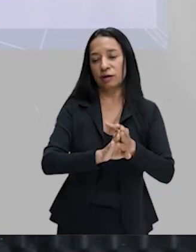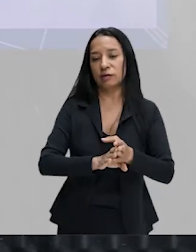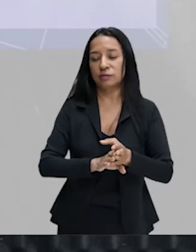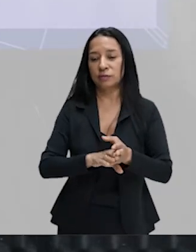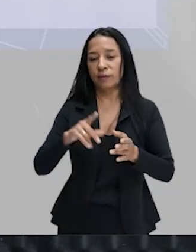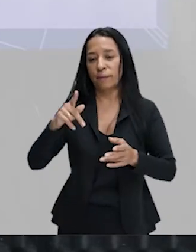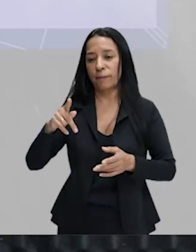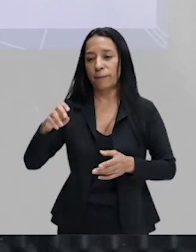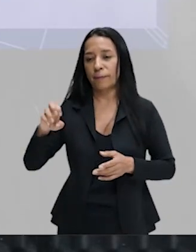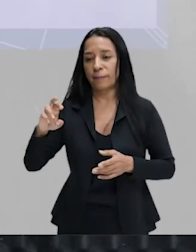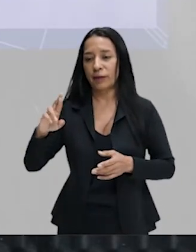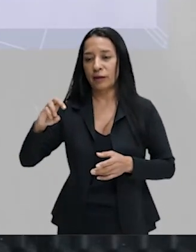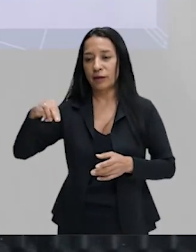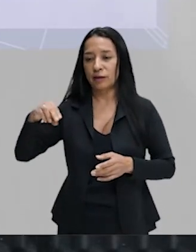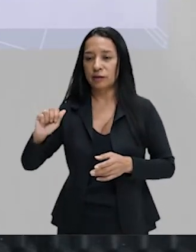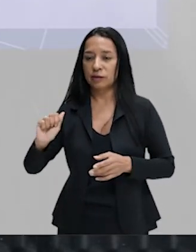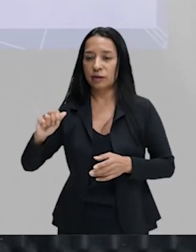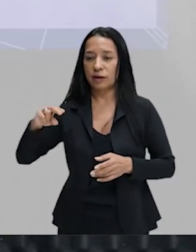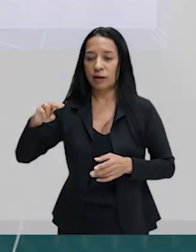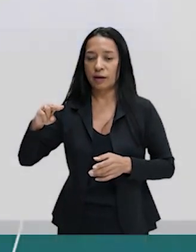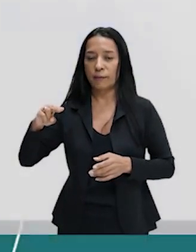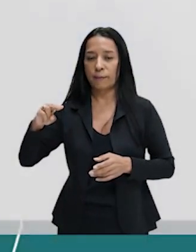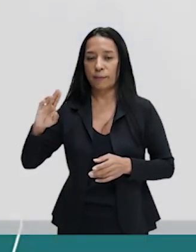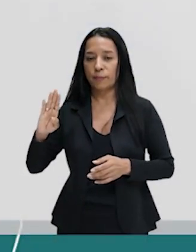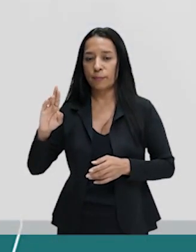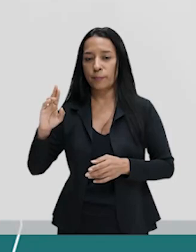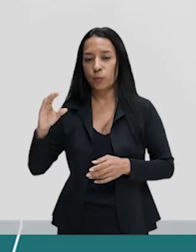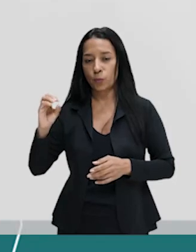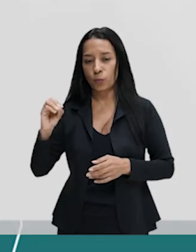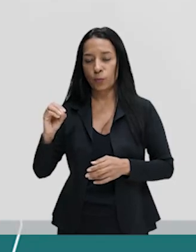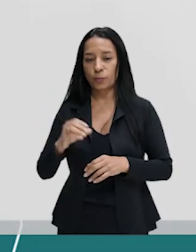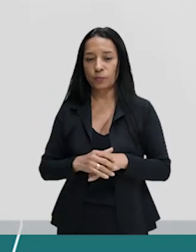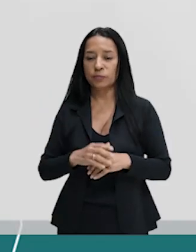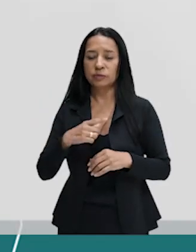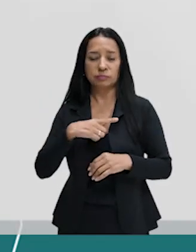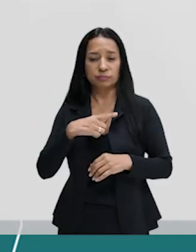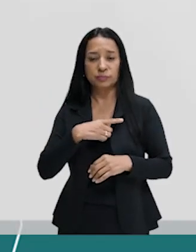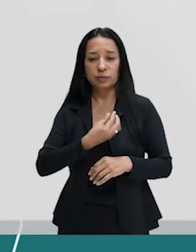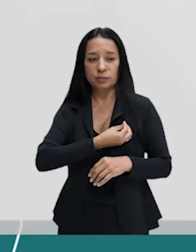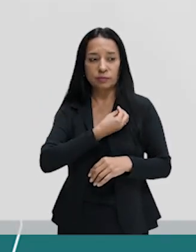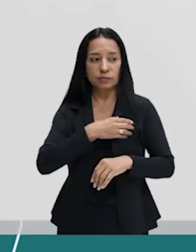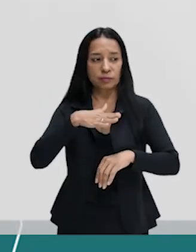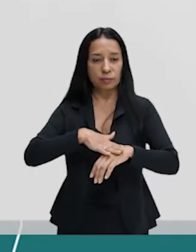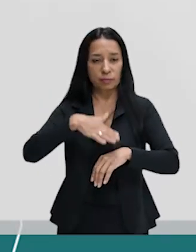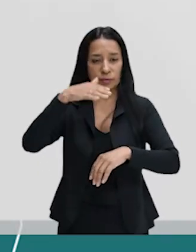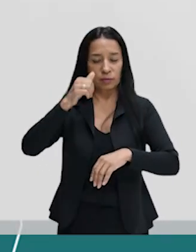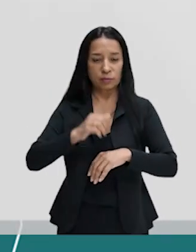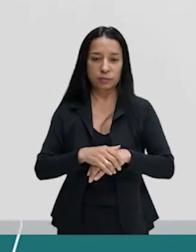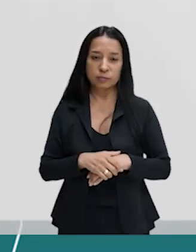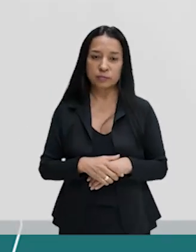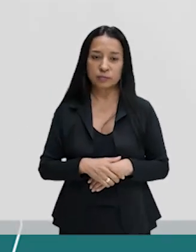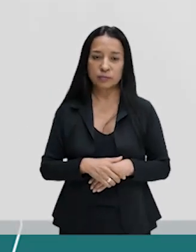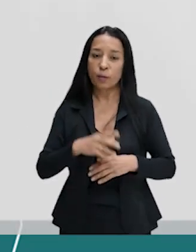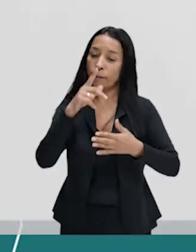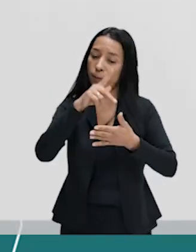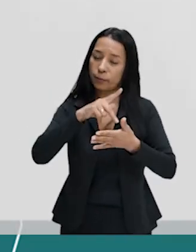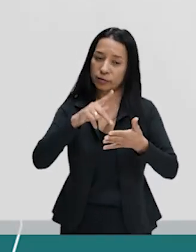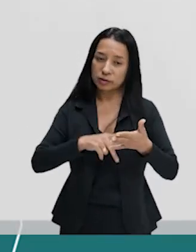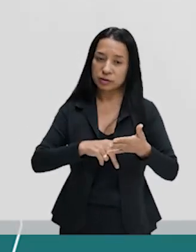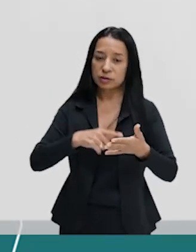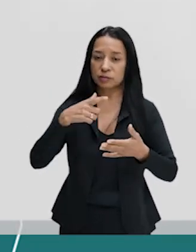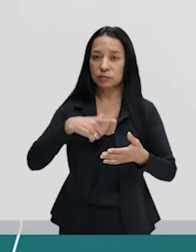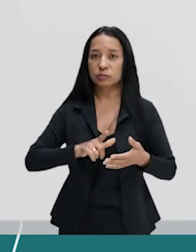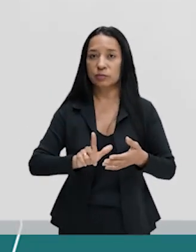Recife, para ter uma vida melhor. Mas isso ainda diz pouco. Há muitos na freguesia,